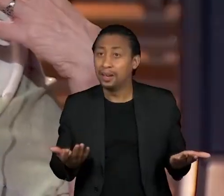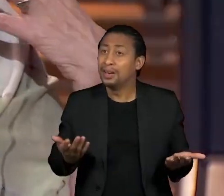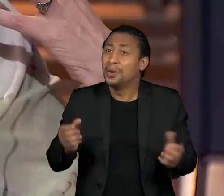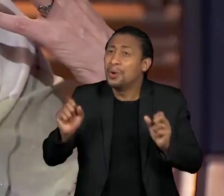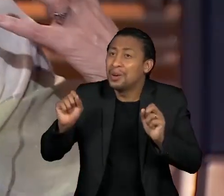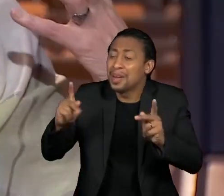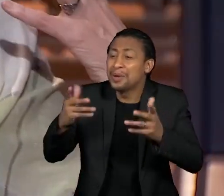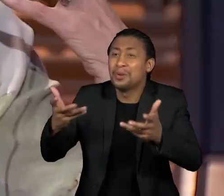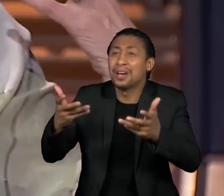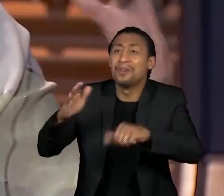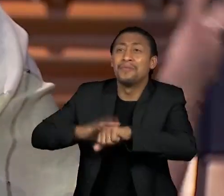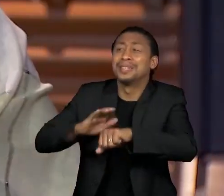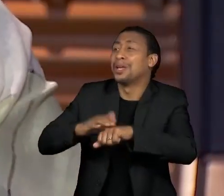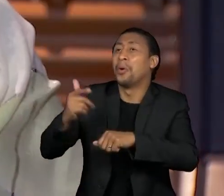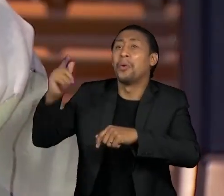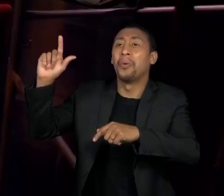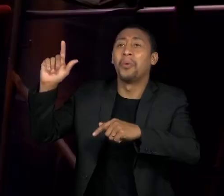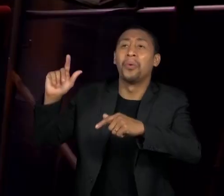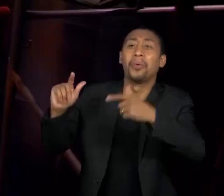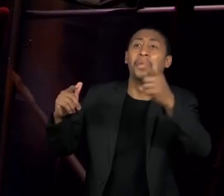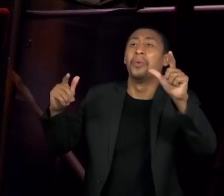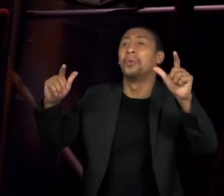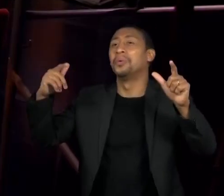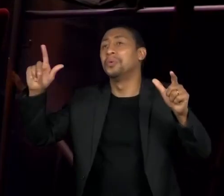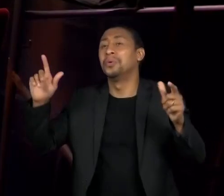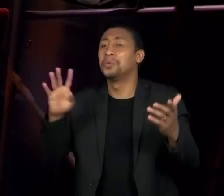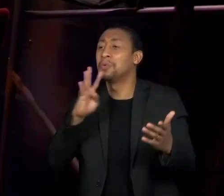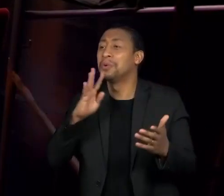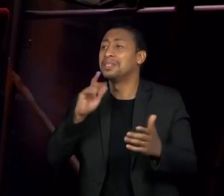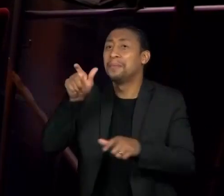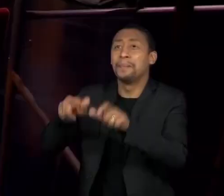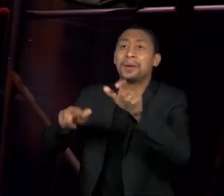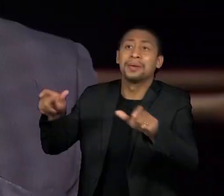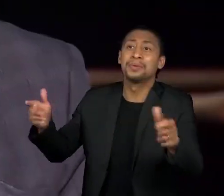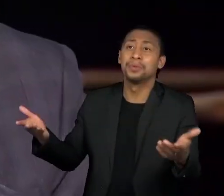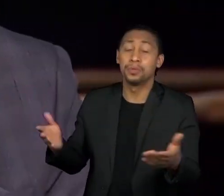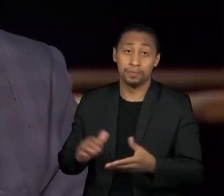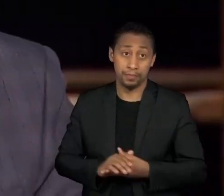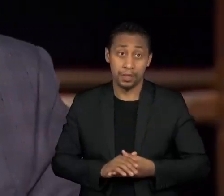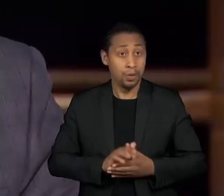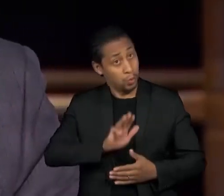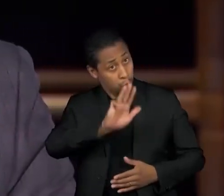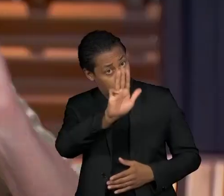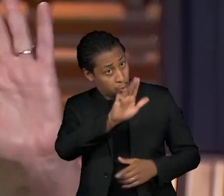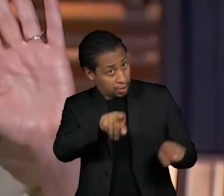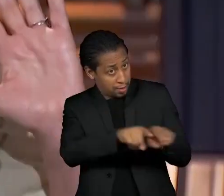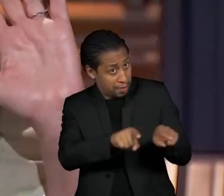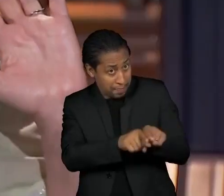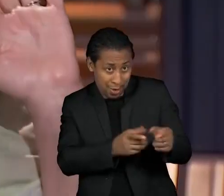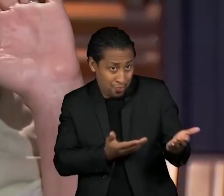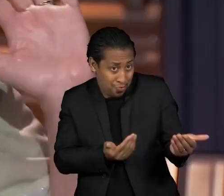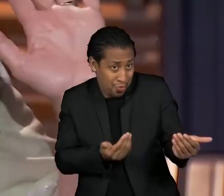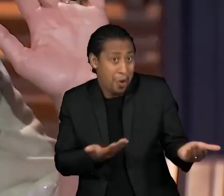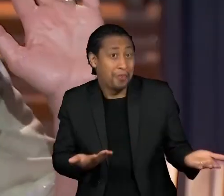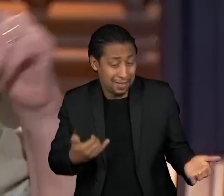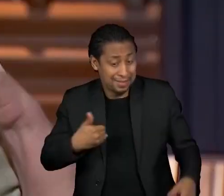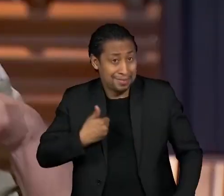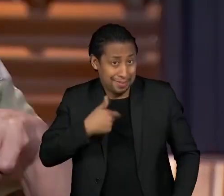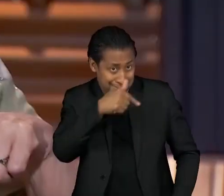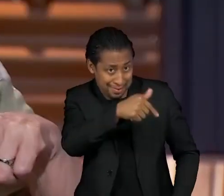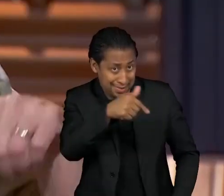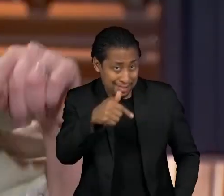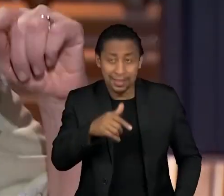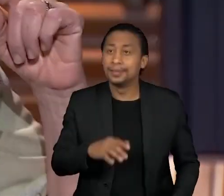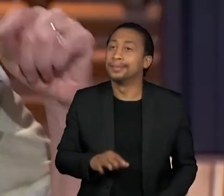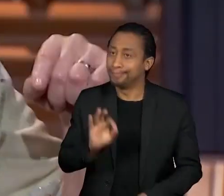coisas gente é bom lembrar que o Lula também tá né tá com 77